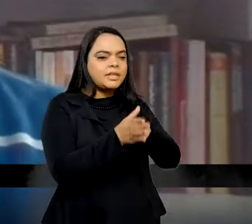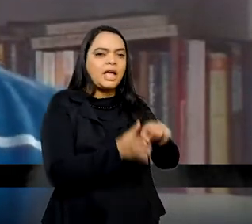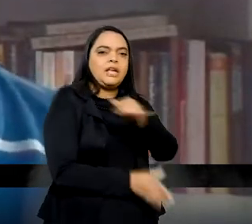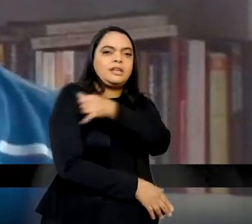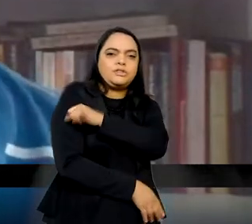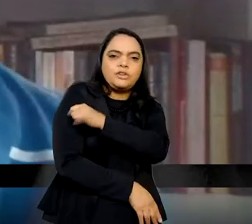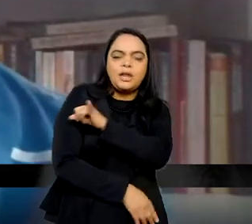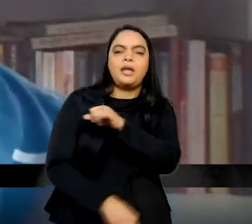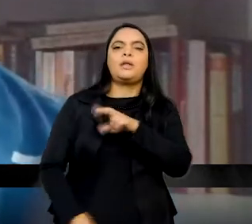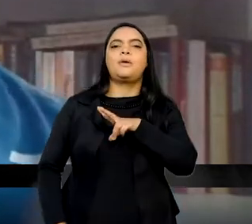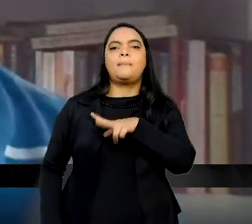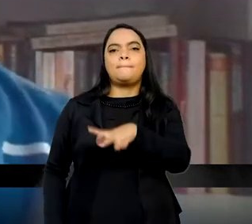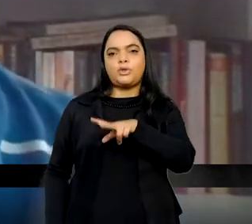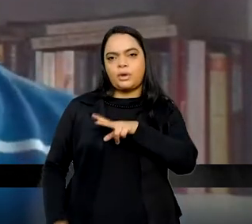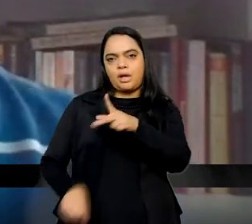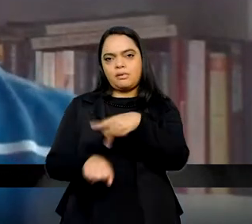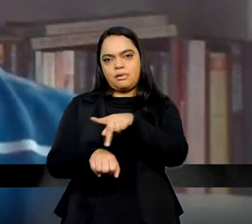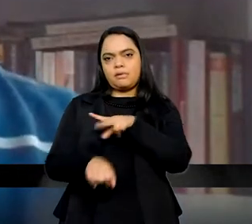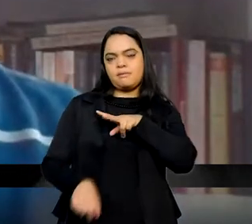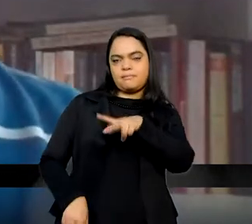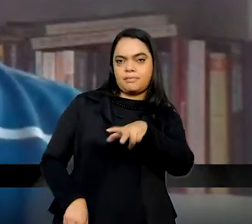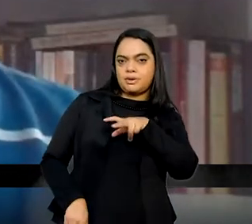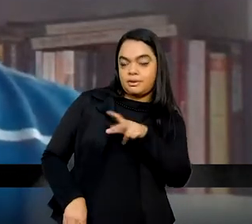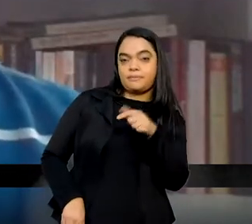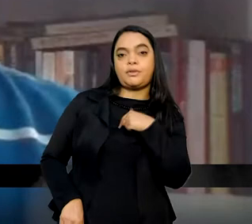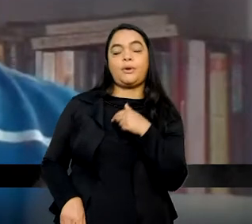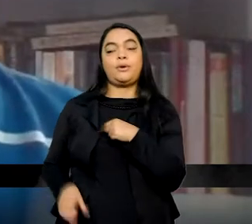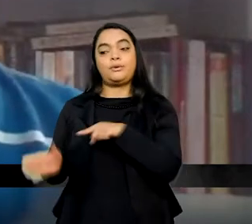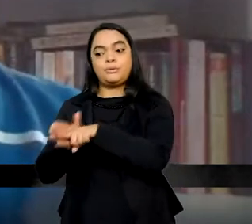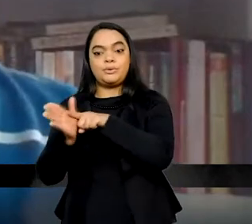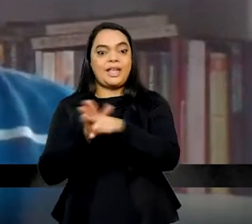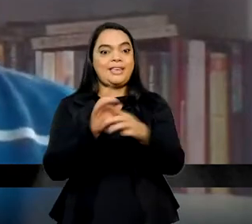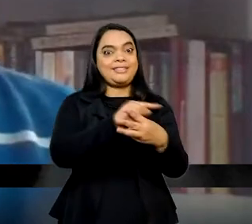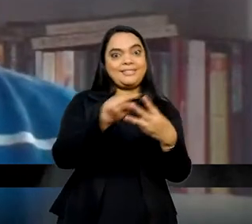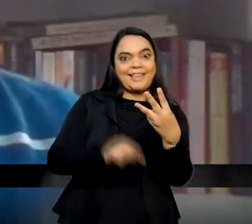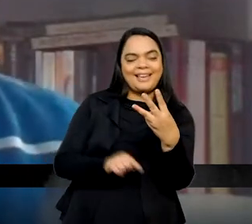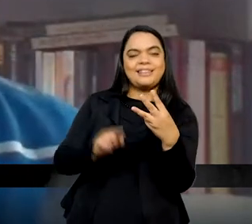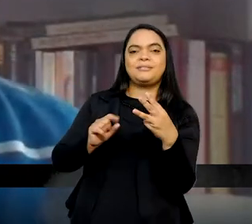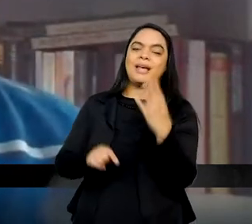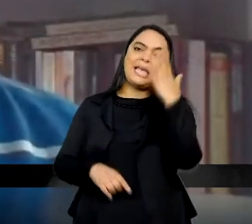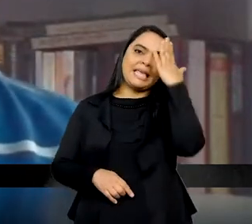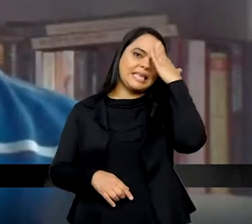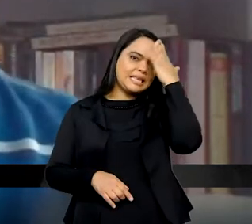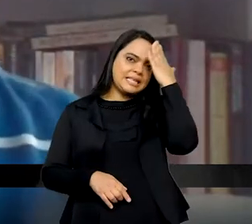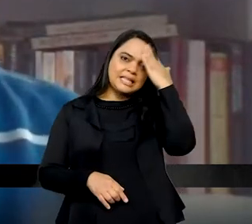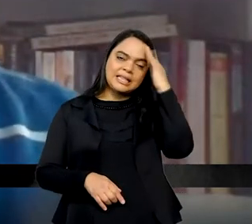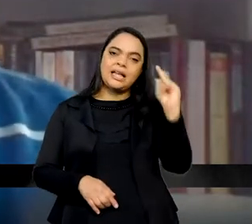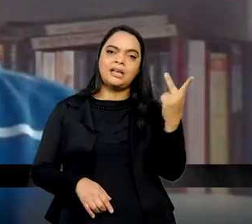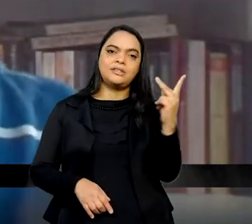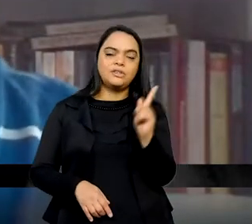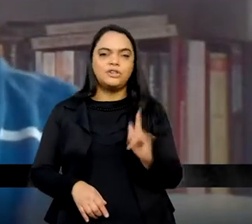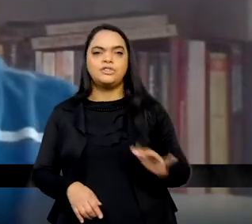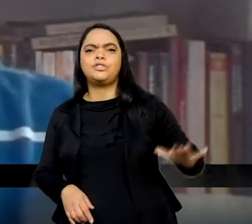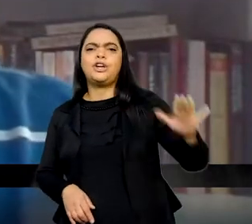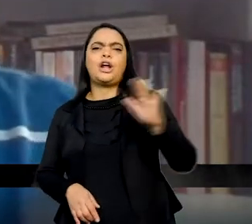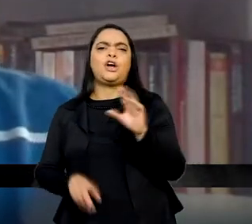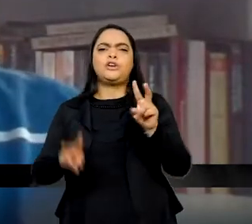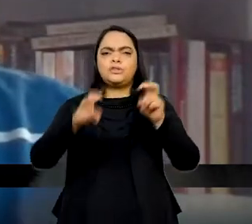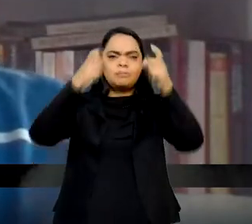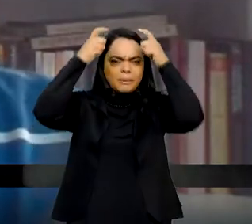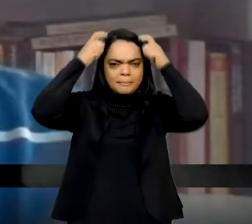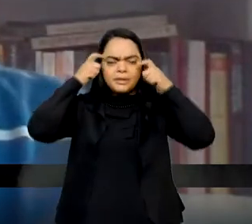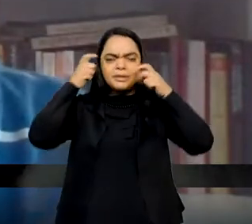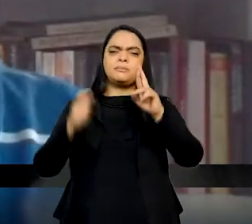época. Então, eu trabalhei com três localidades para poder entender o jogo da questão do príncipe regente e o que